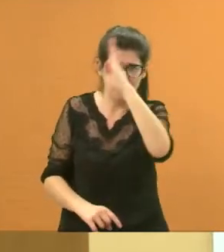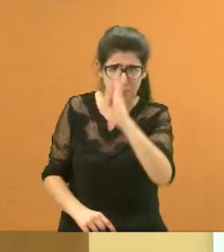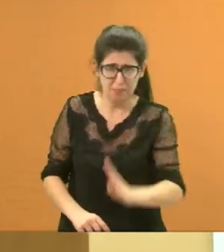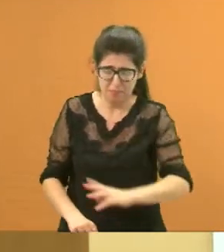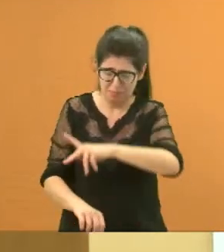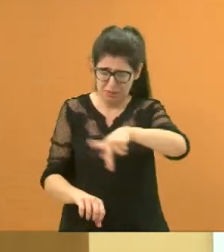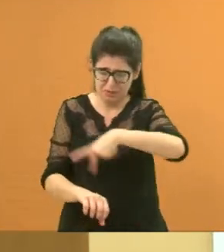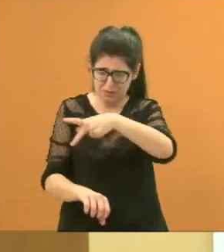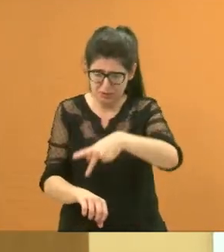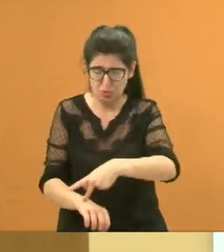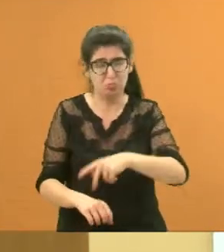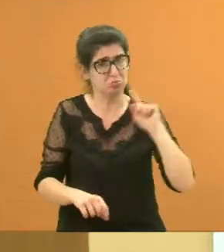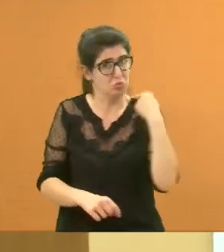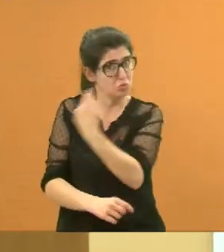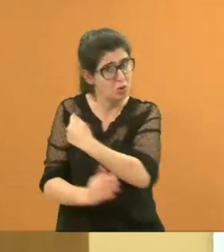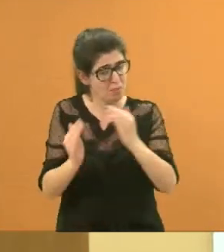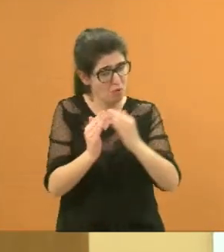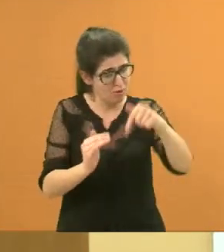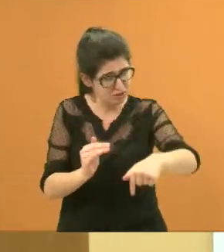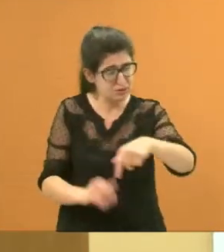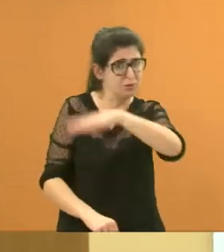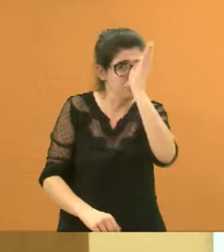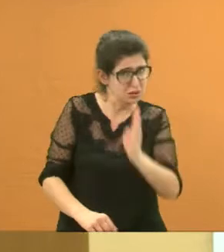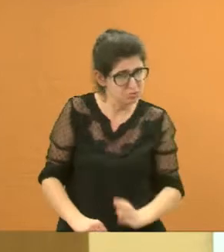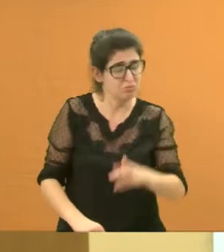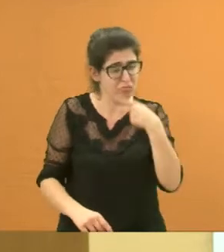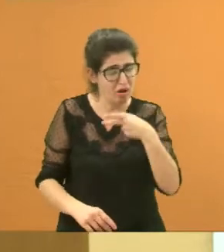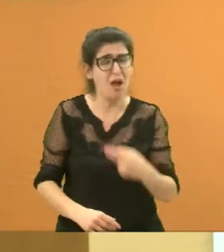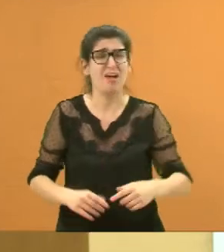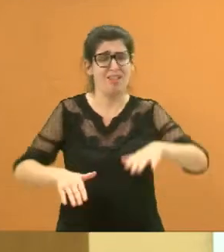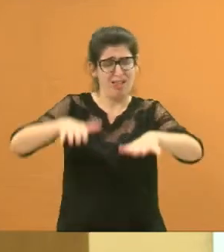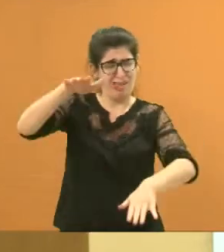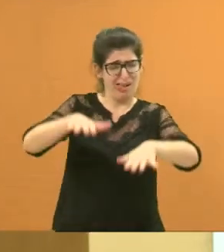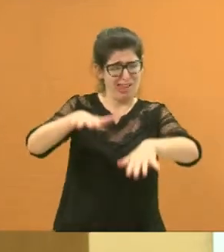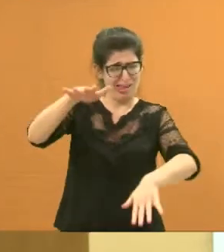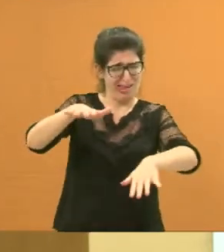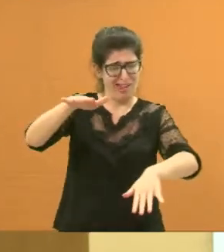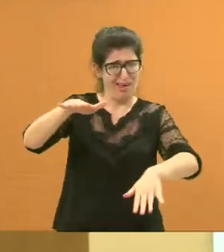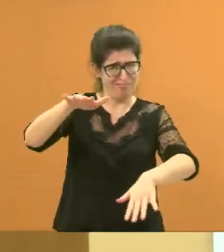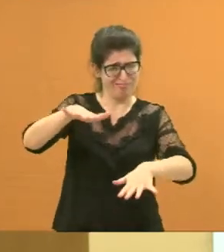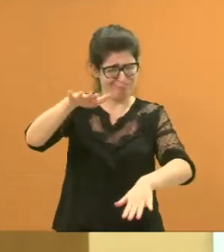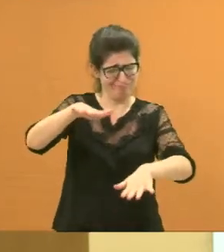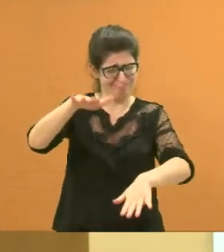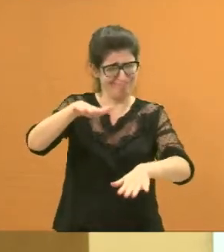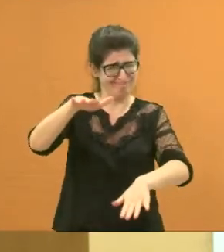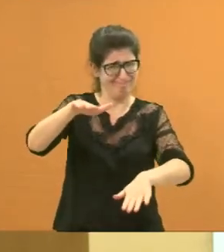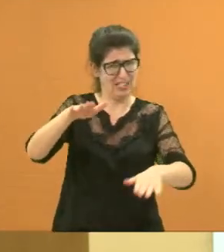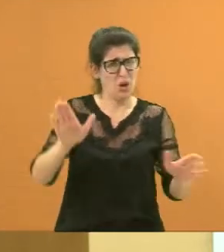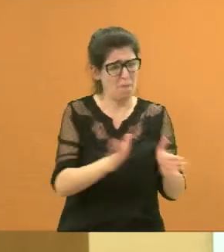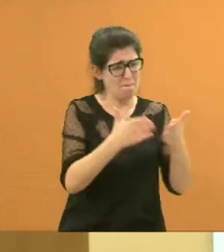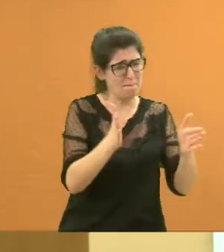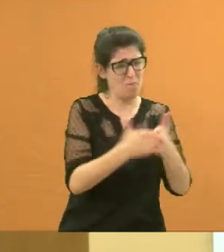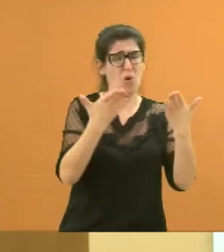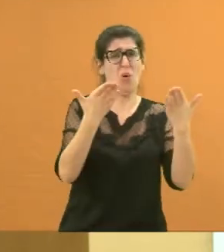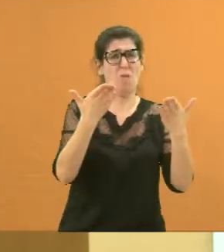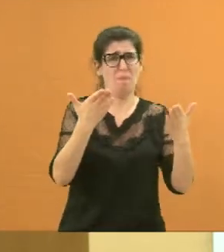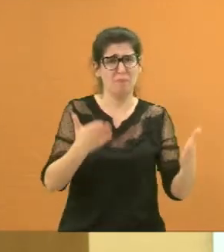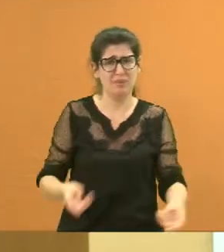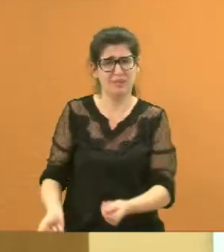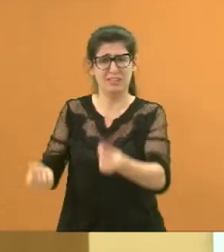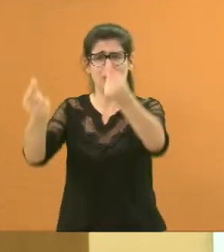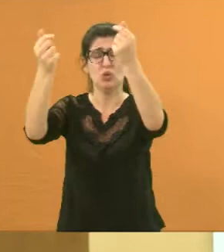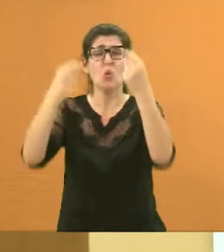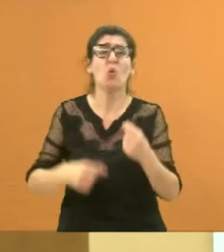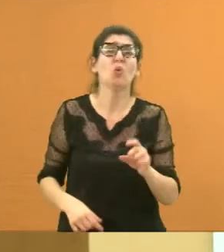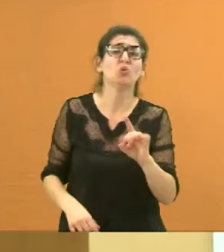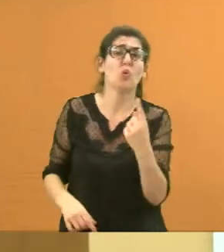Brasil, vamos falar do Brasil, é uma sociedade totalmente desigual. Existe um abismo social no Brasil, onde apenas 1% da